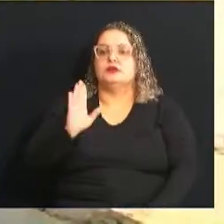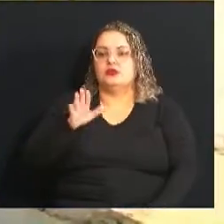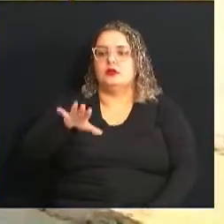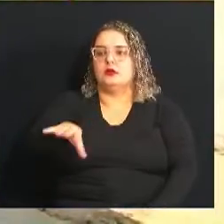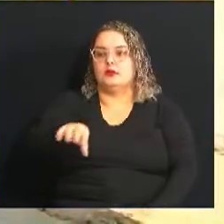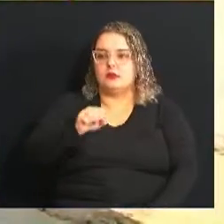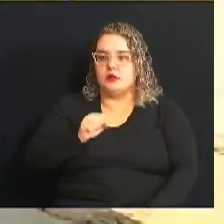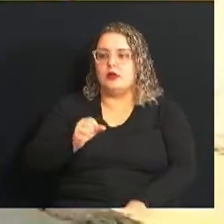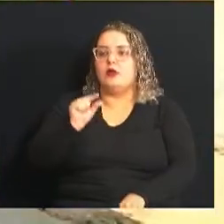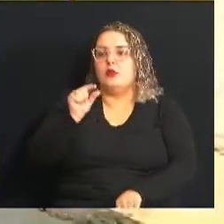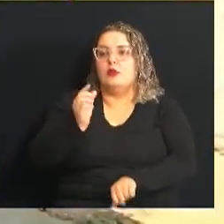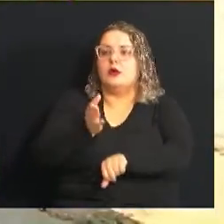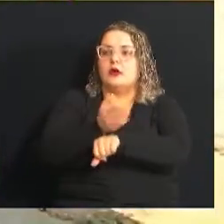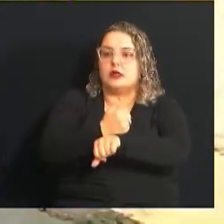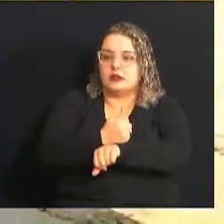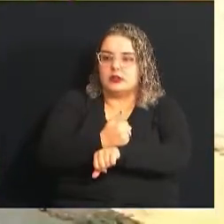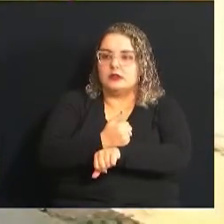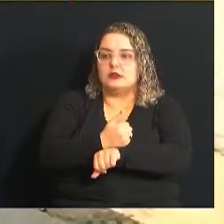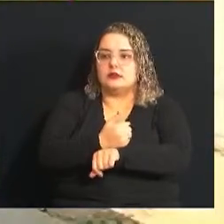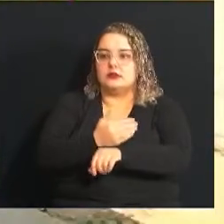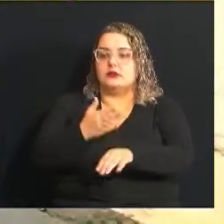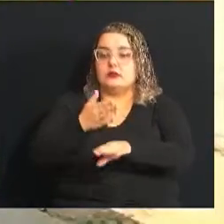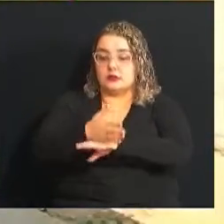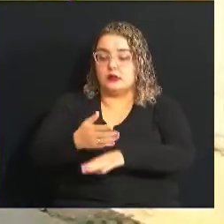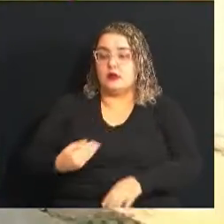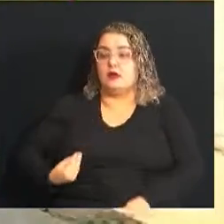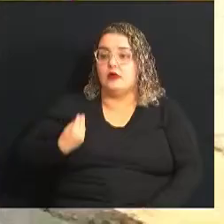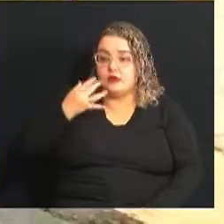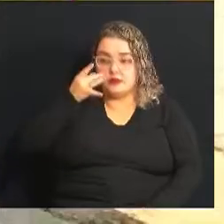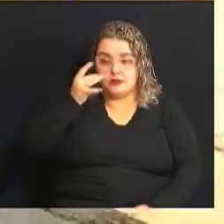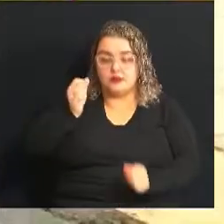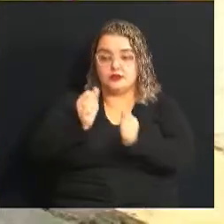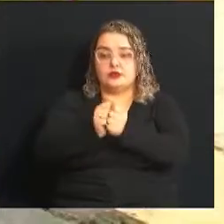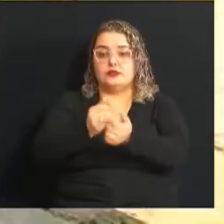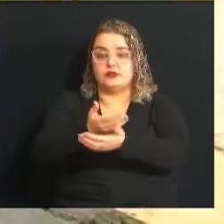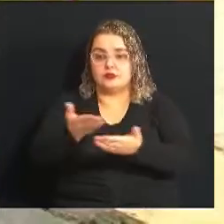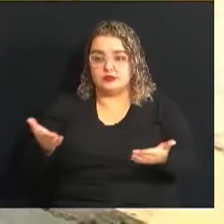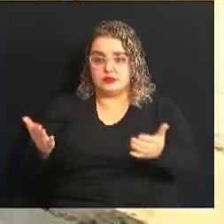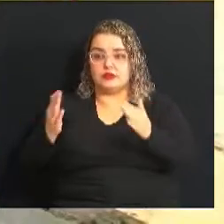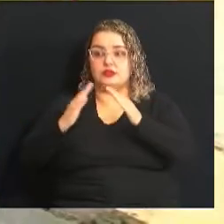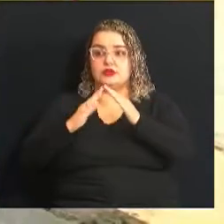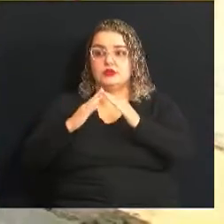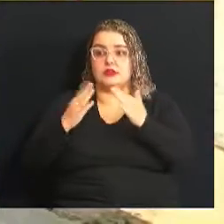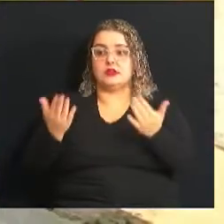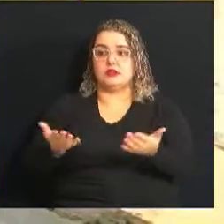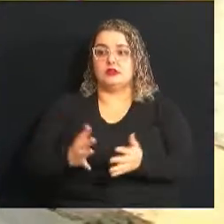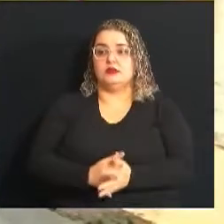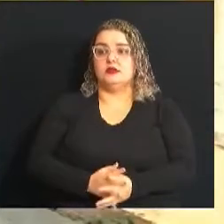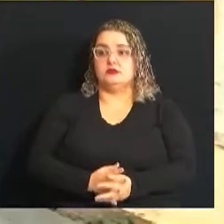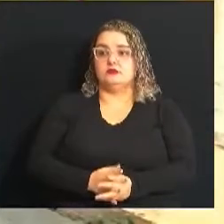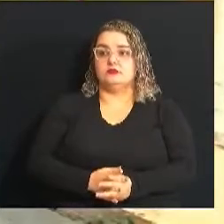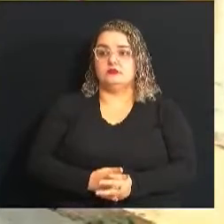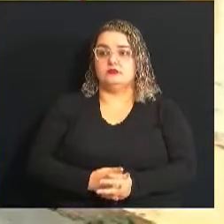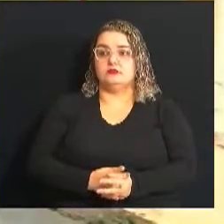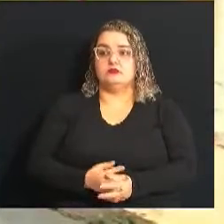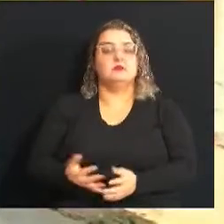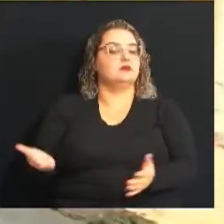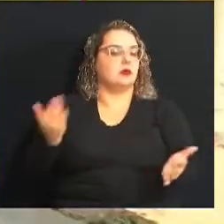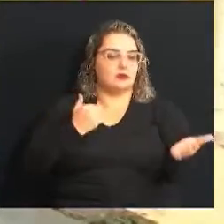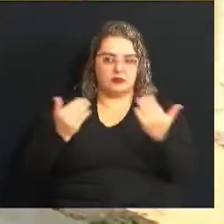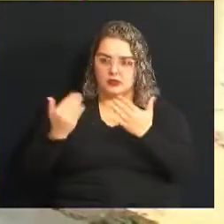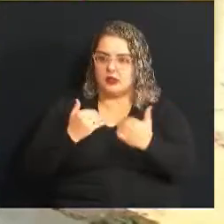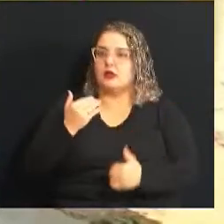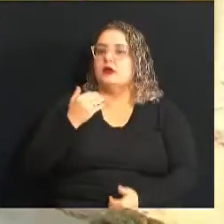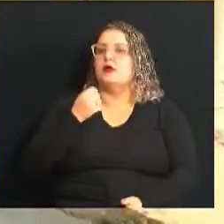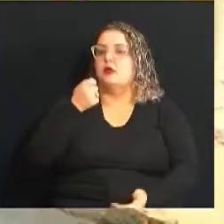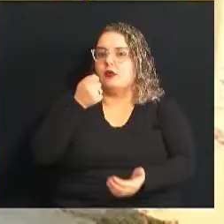pouquinho antes, né, da gente entrar ao ar aqui com vocês aí de casa. E assim, pessoal vem e pega,